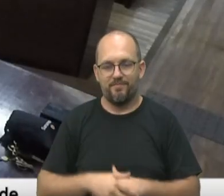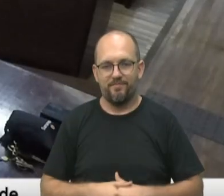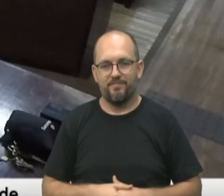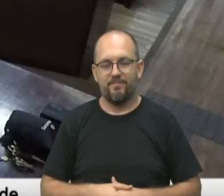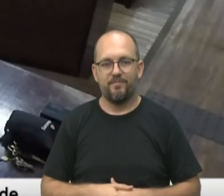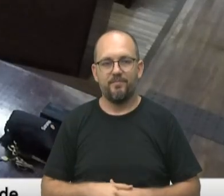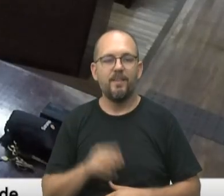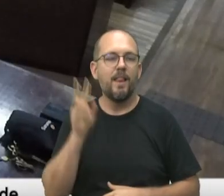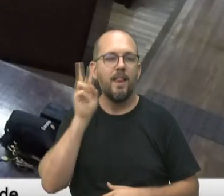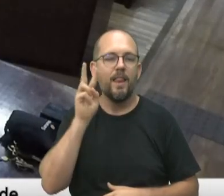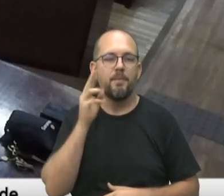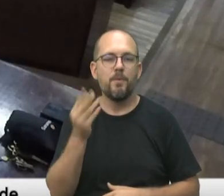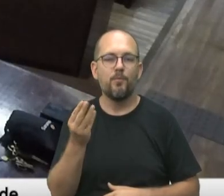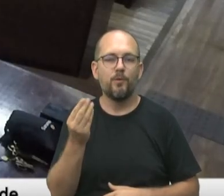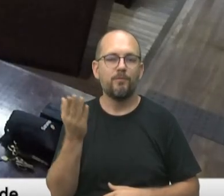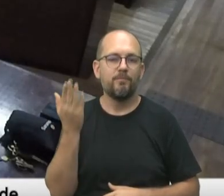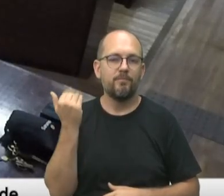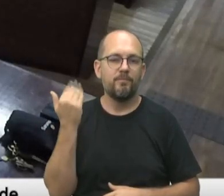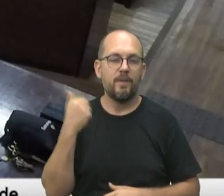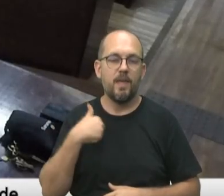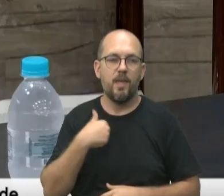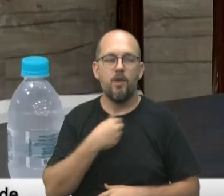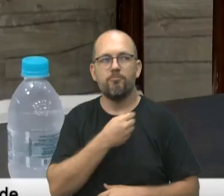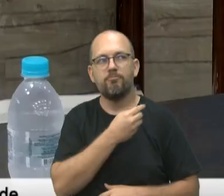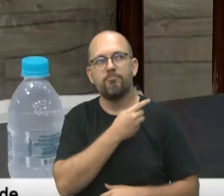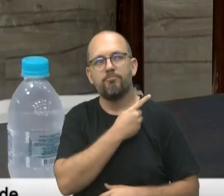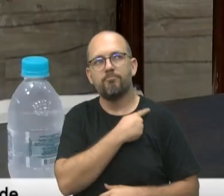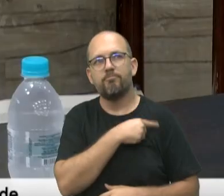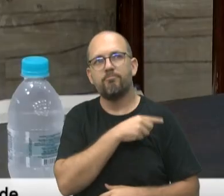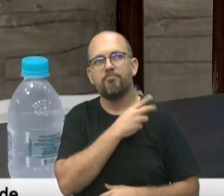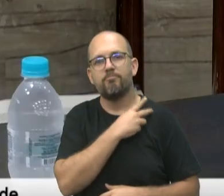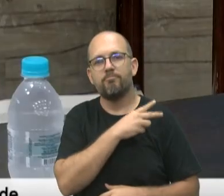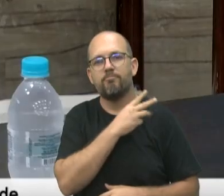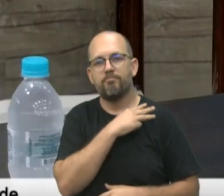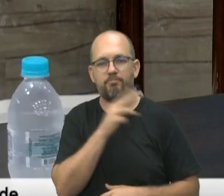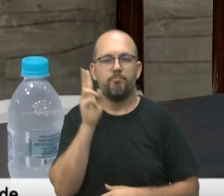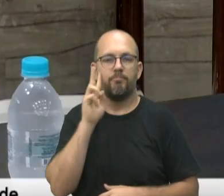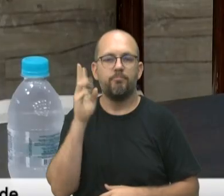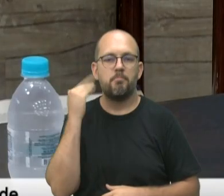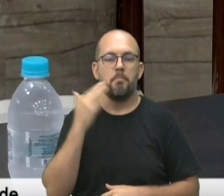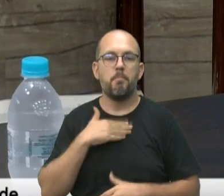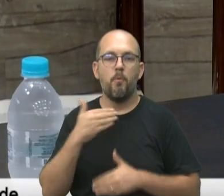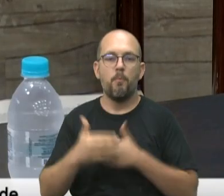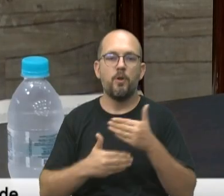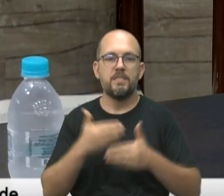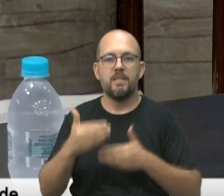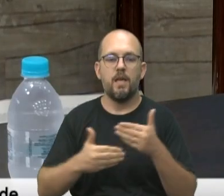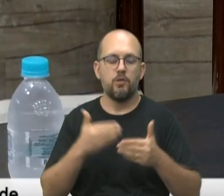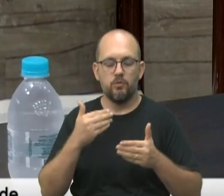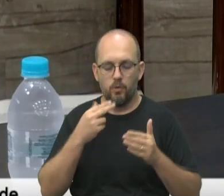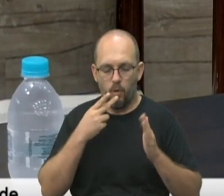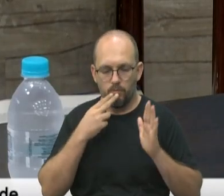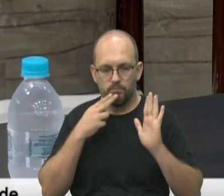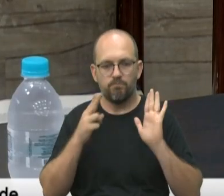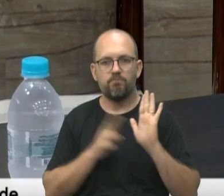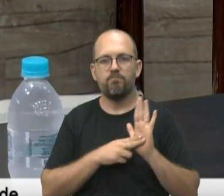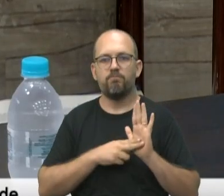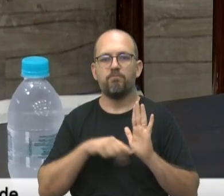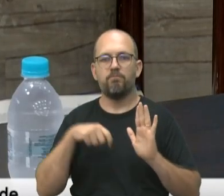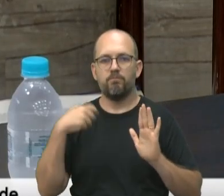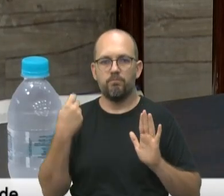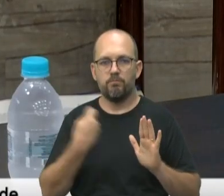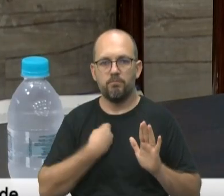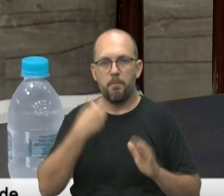me lembram muito quando eu estava no ensino médio, e o meu processo de afirmação de quem eu era, de ser uma